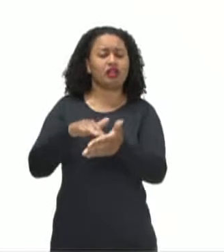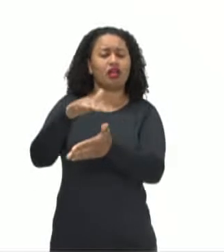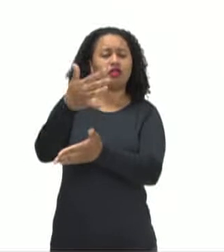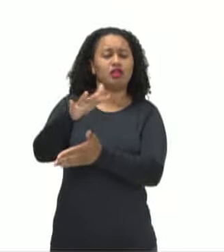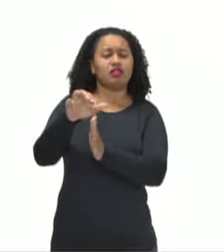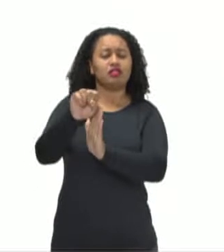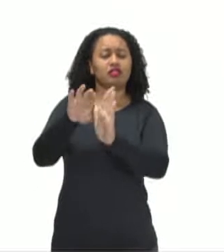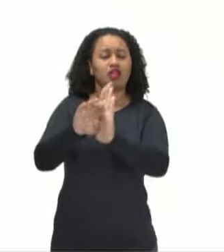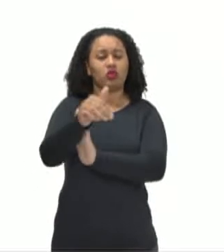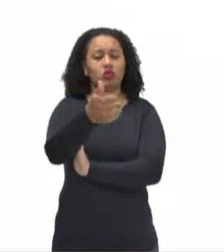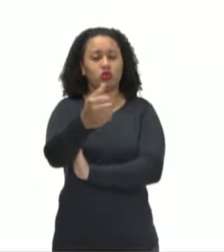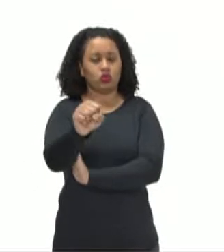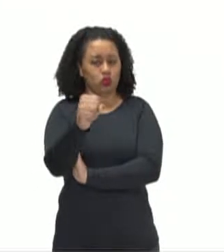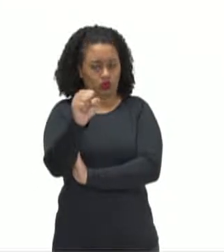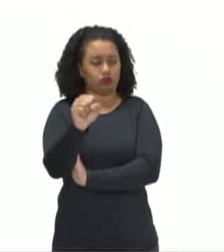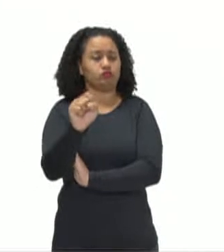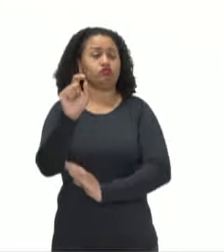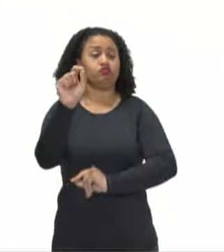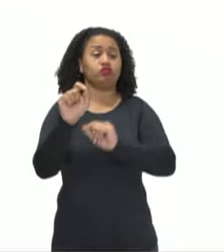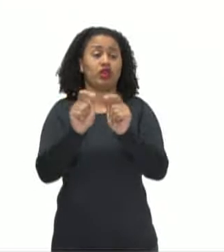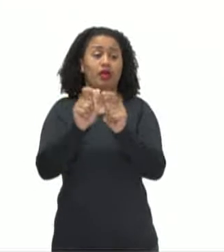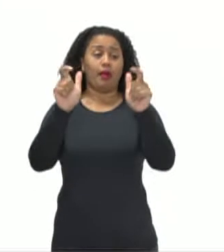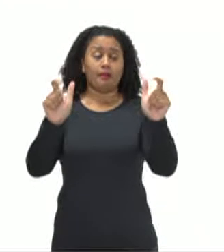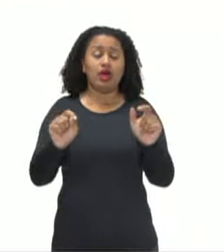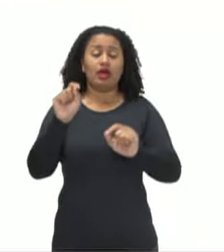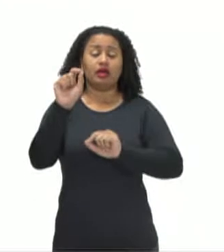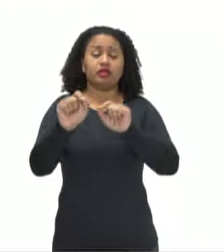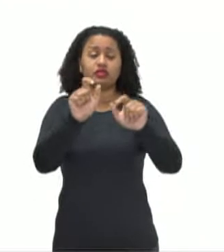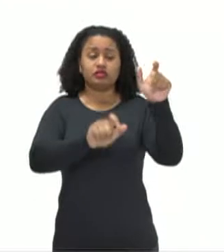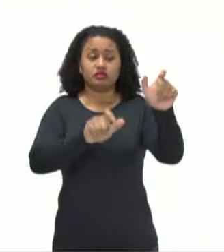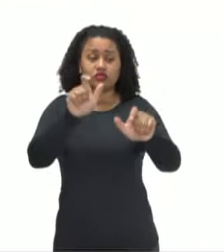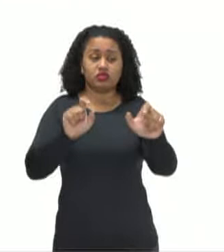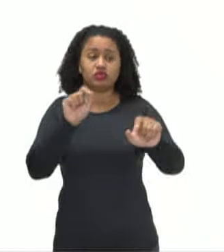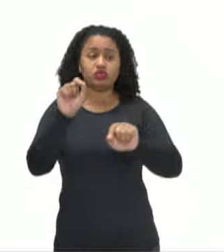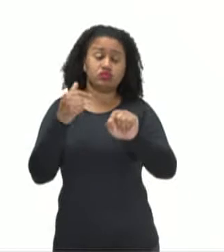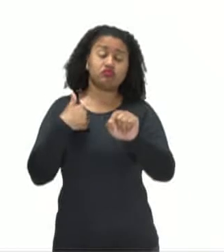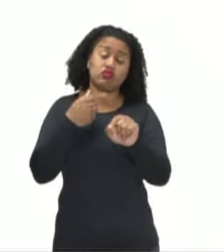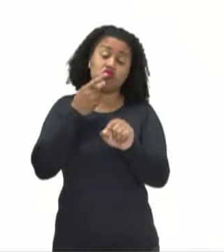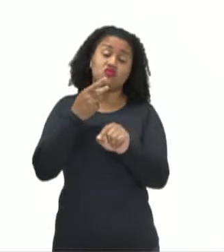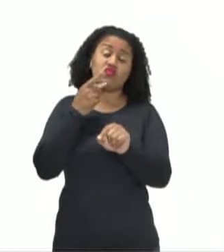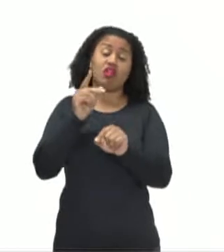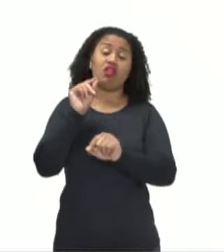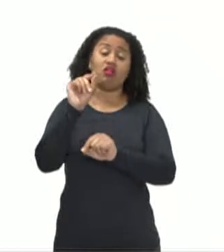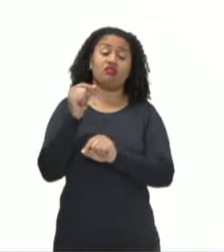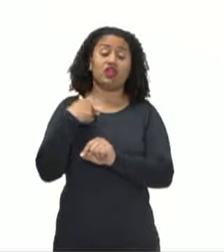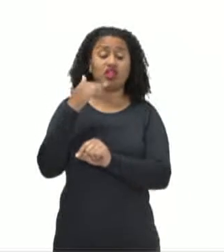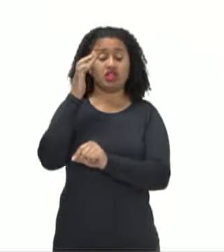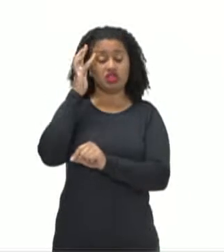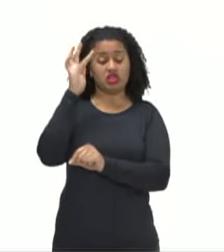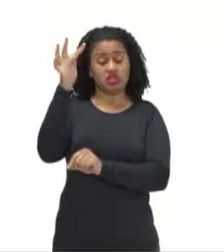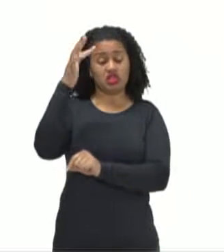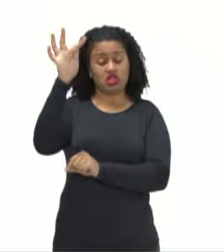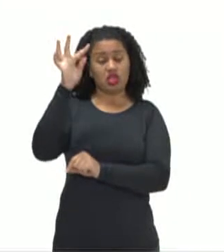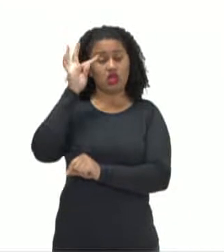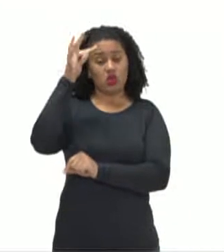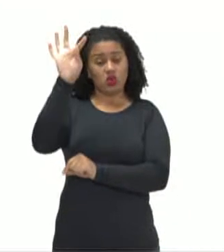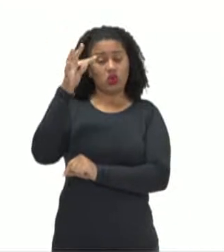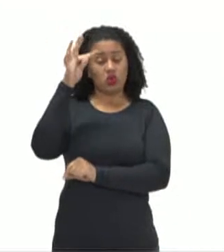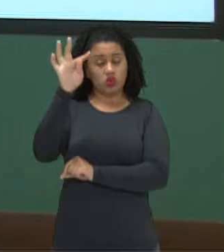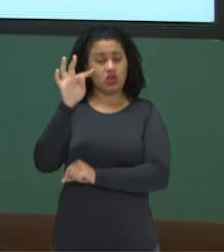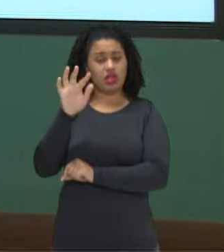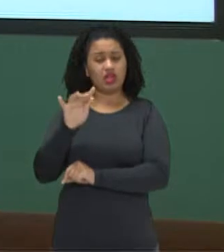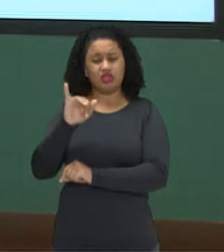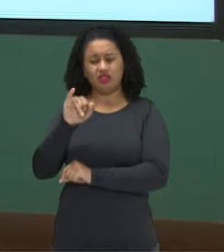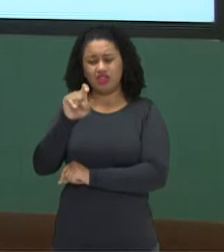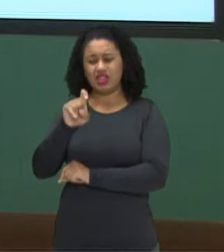do século XVIII, a maior parte das pessoas defendia teorias fixistas. Vamos